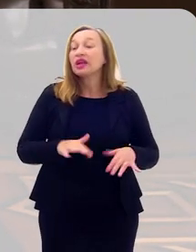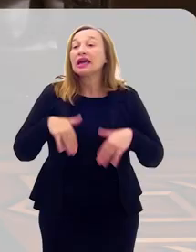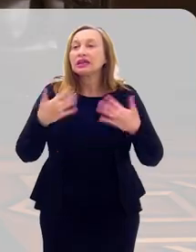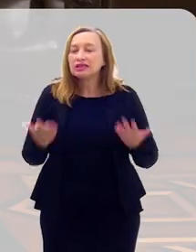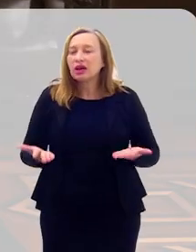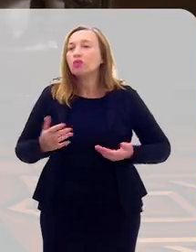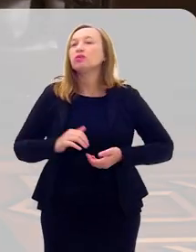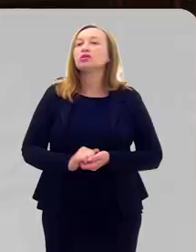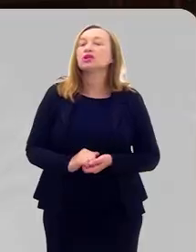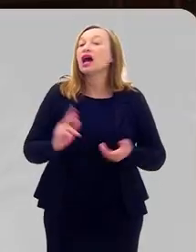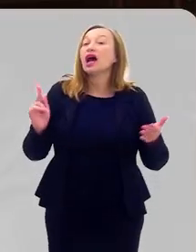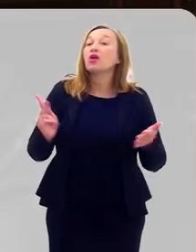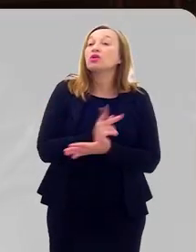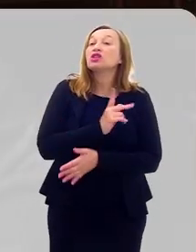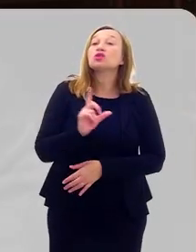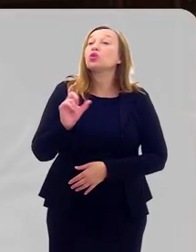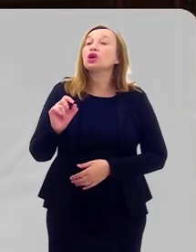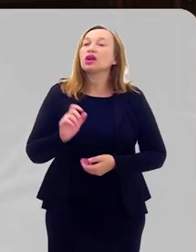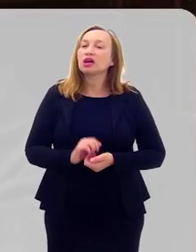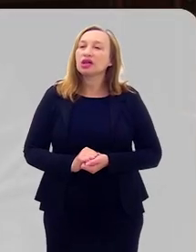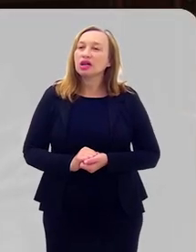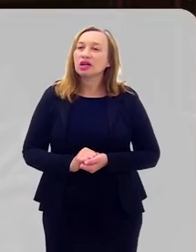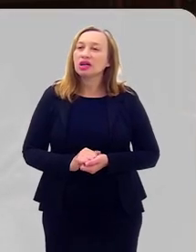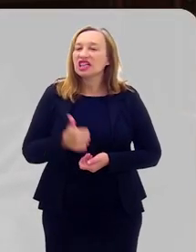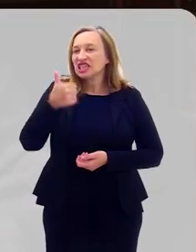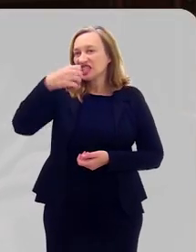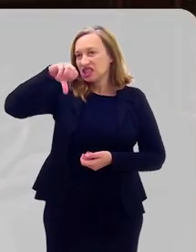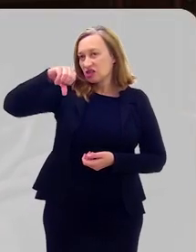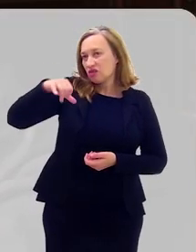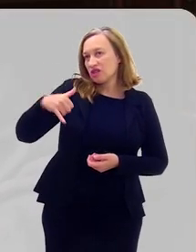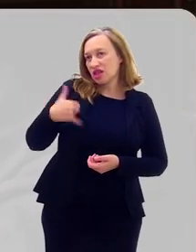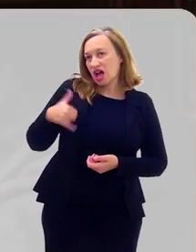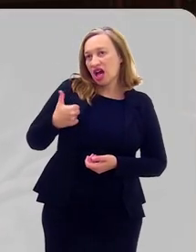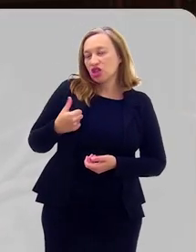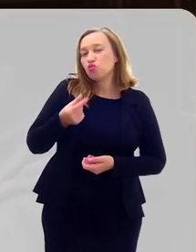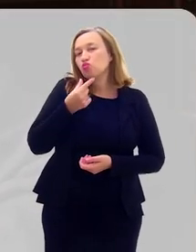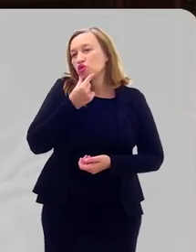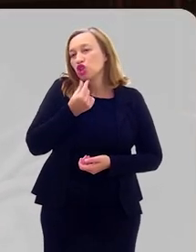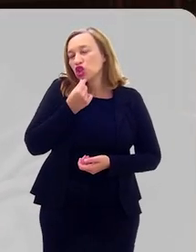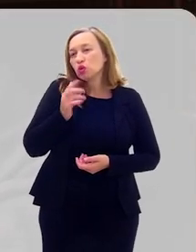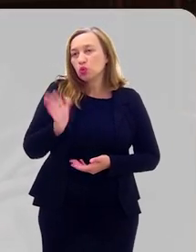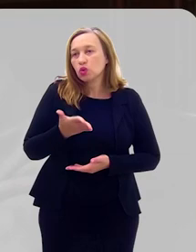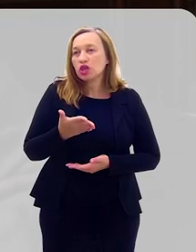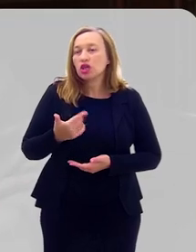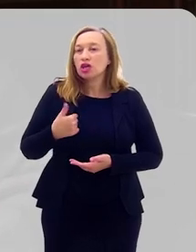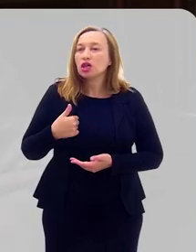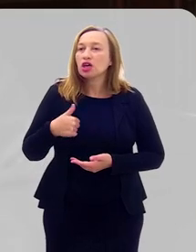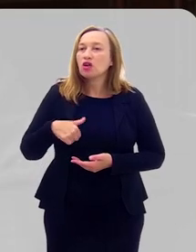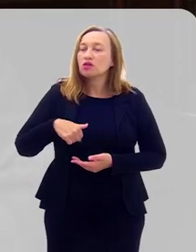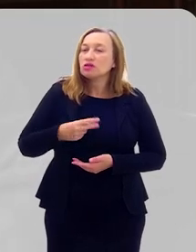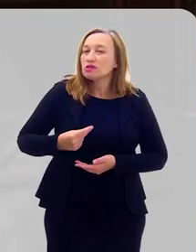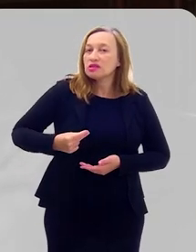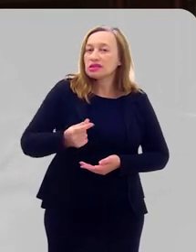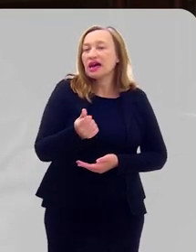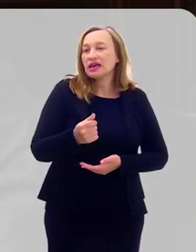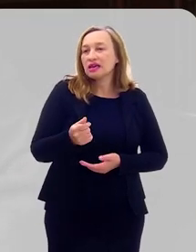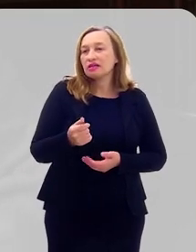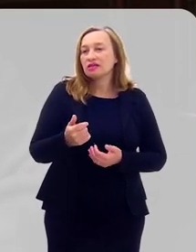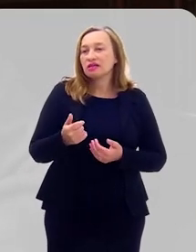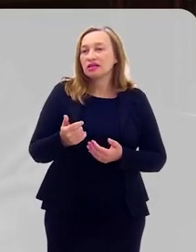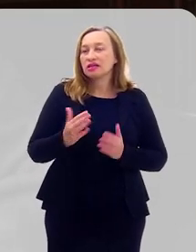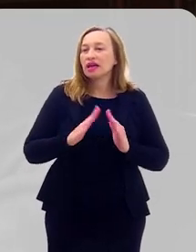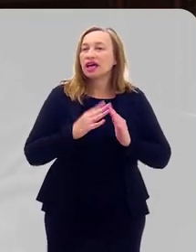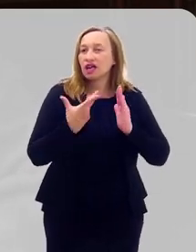onda. Então, aconteceu esse fato comigo. Eu tinha 19 anos. Cara. Um menino. 19 anos. Aí foi quando eu tomei a posição de sair